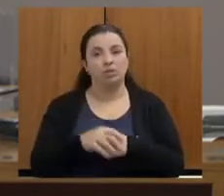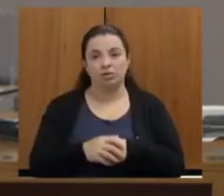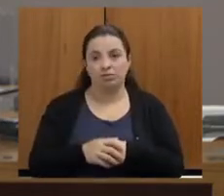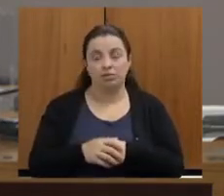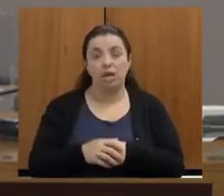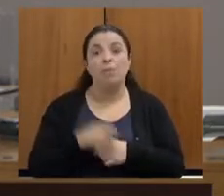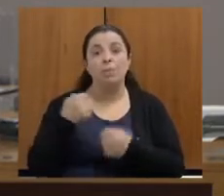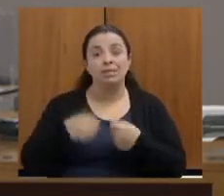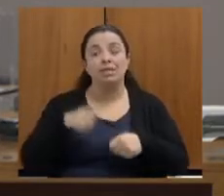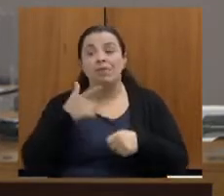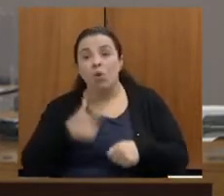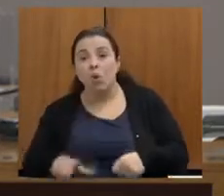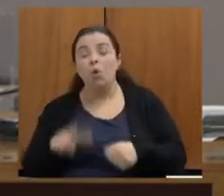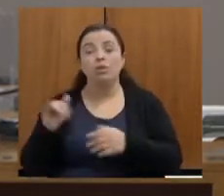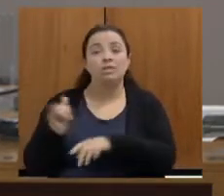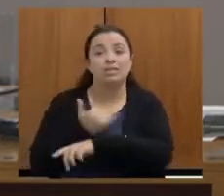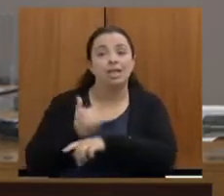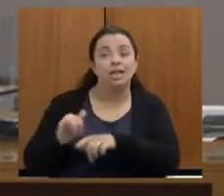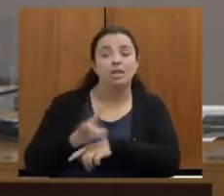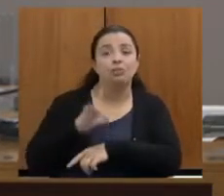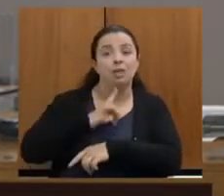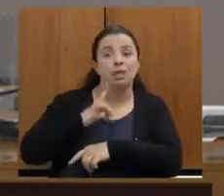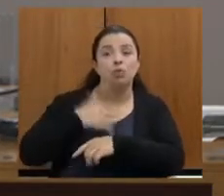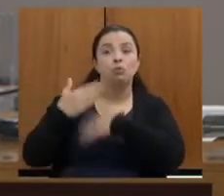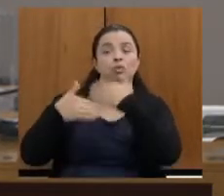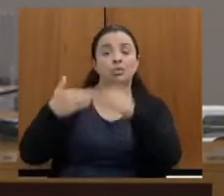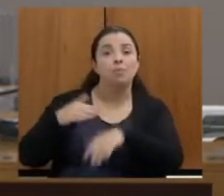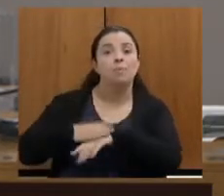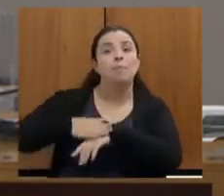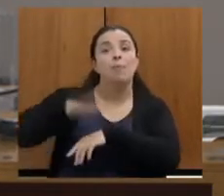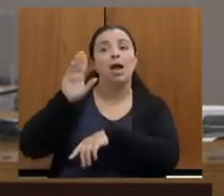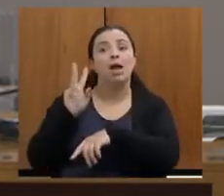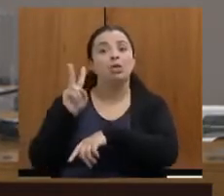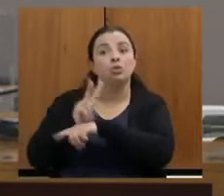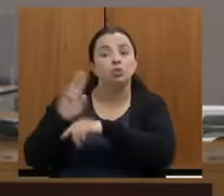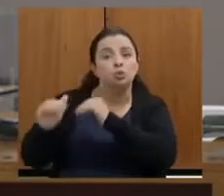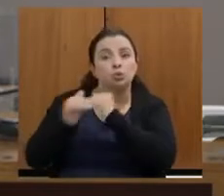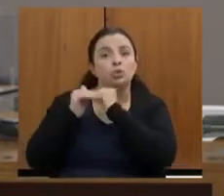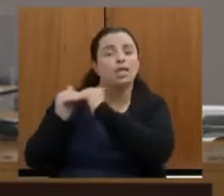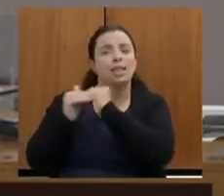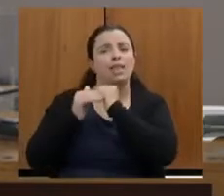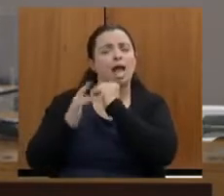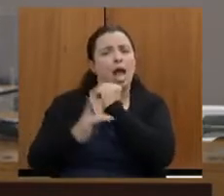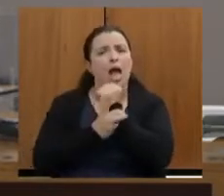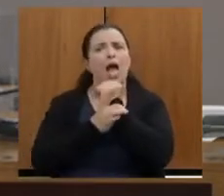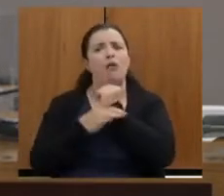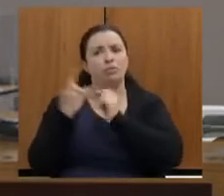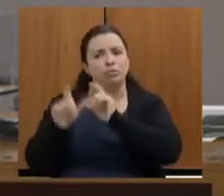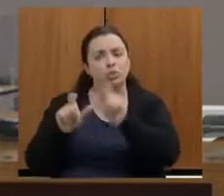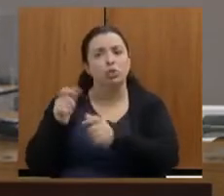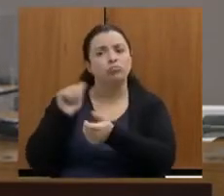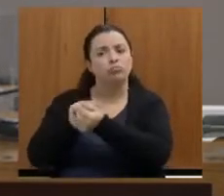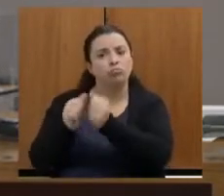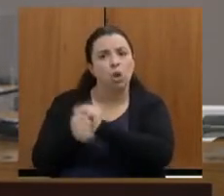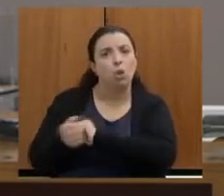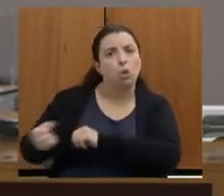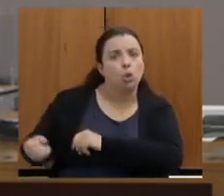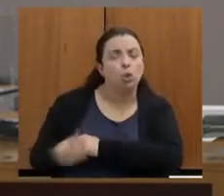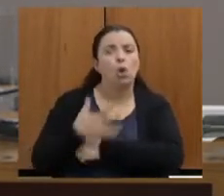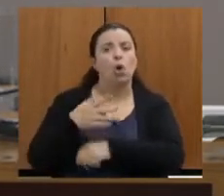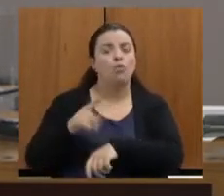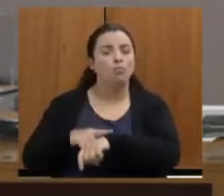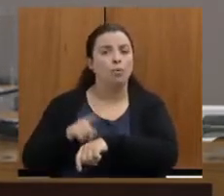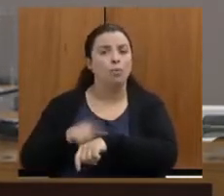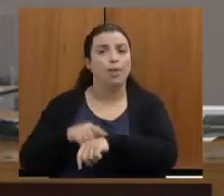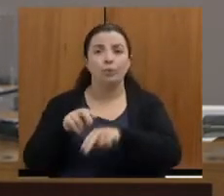de mineração Para que houvesse um outro desenvolvimento mais sustentável com as pessoas se adequando aos novos momentos culpa da